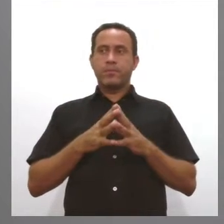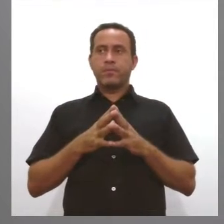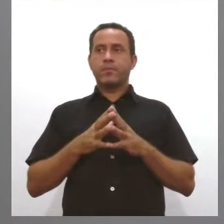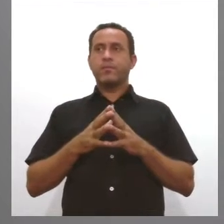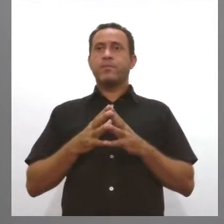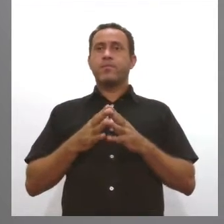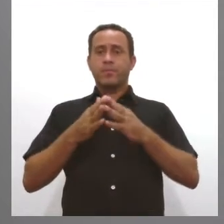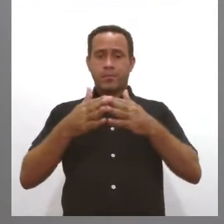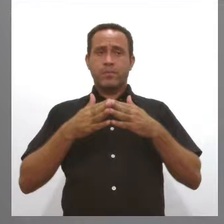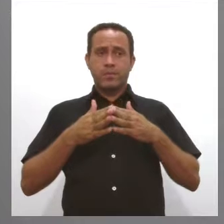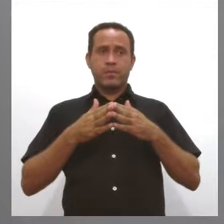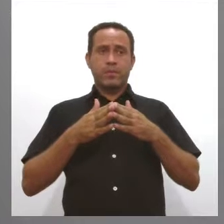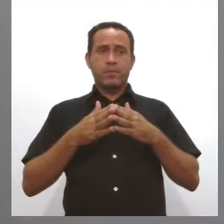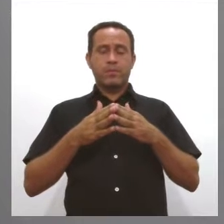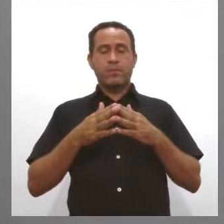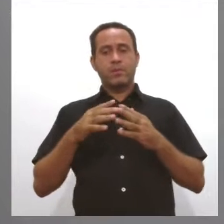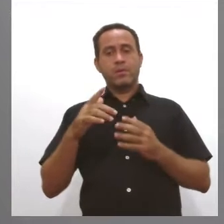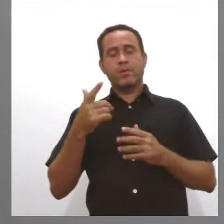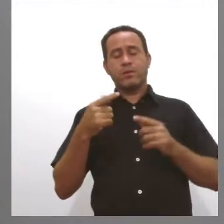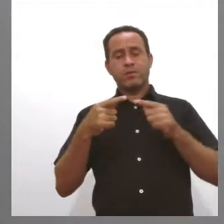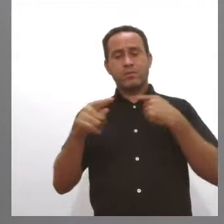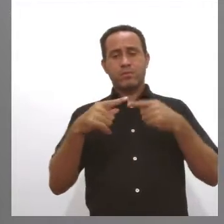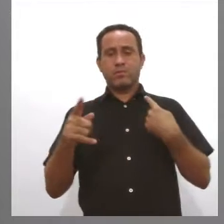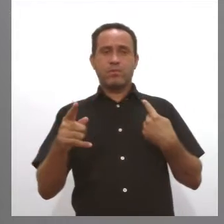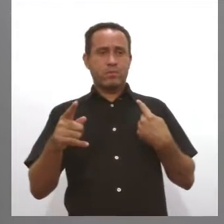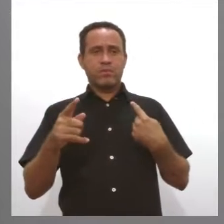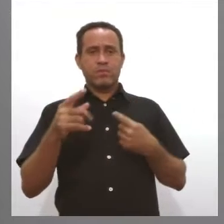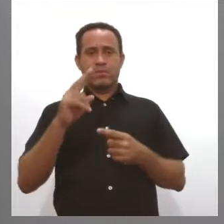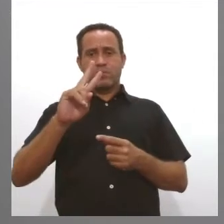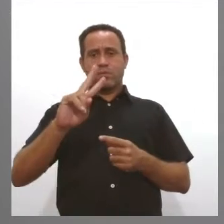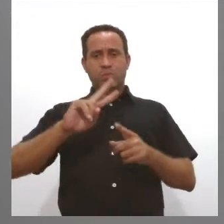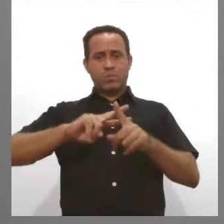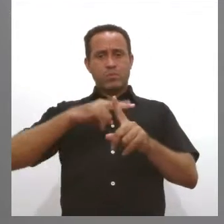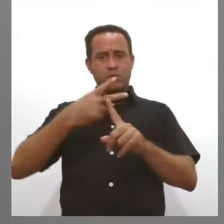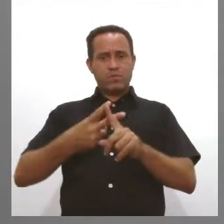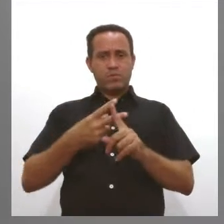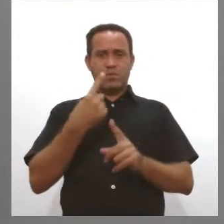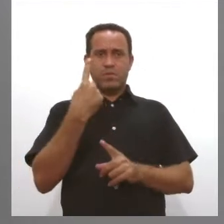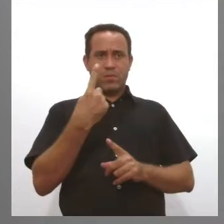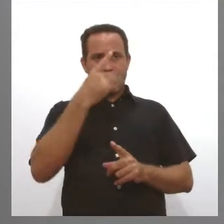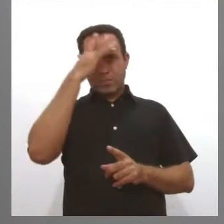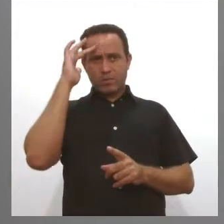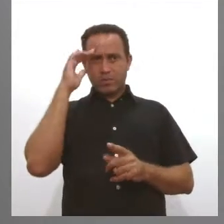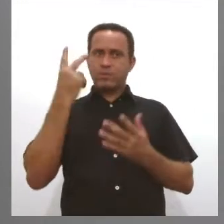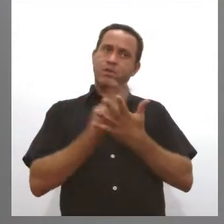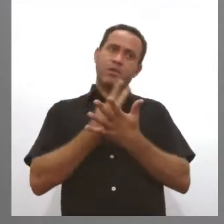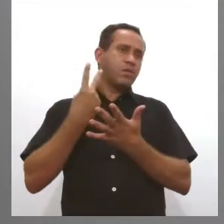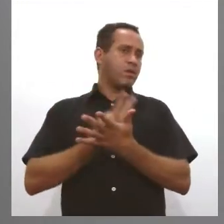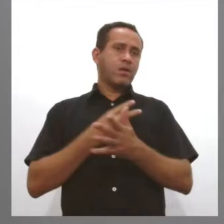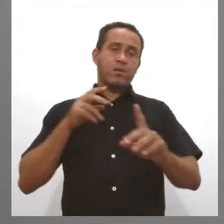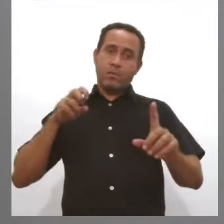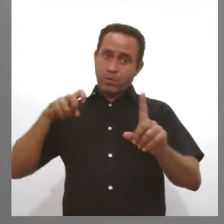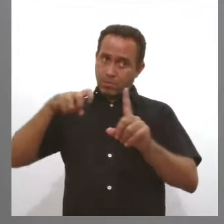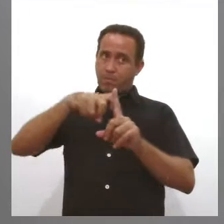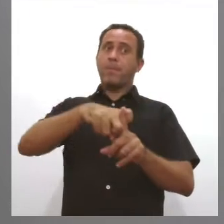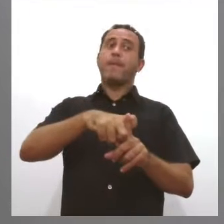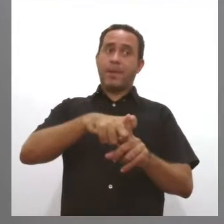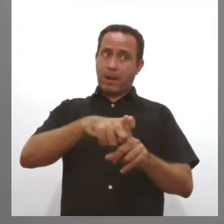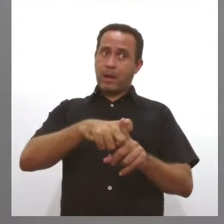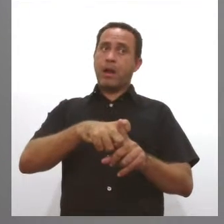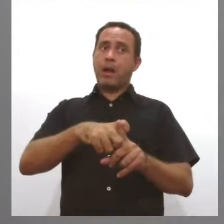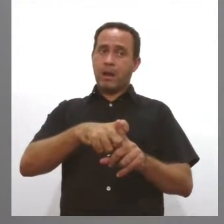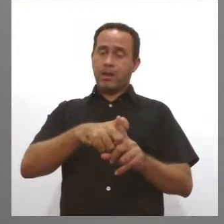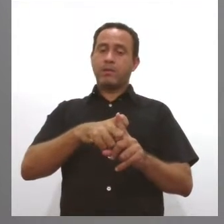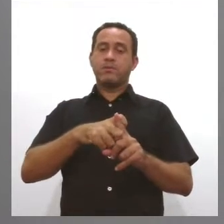que não haja essa sobrecarga sobre o motorista. Pode causar acidentes, pode causar, e não tem